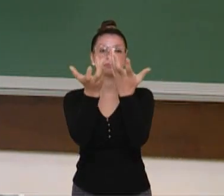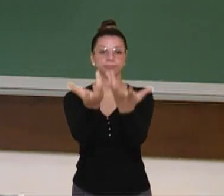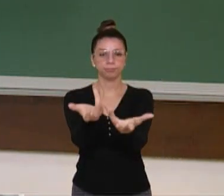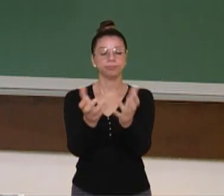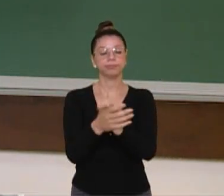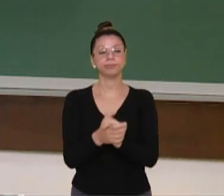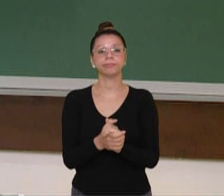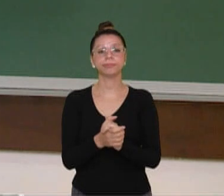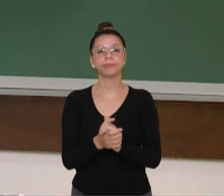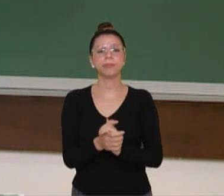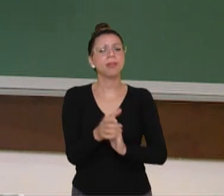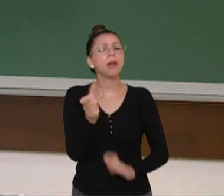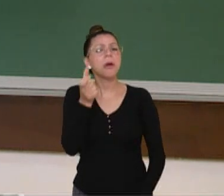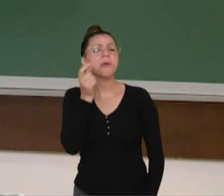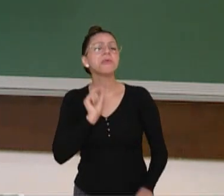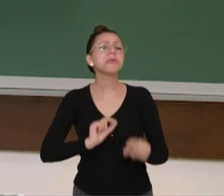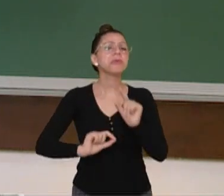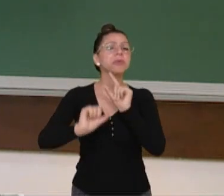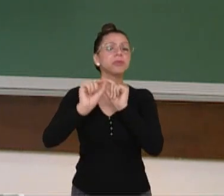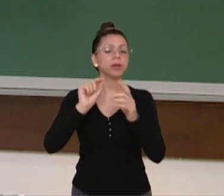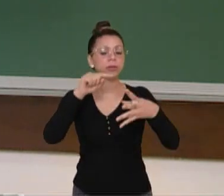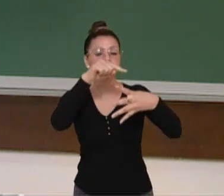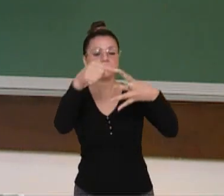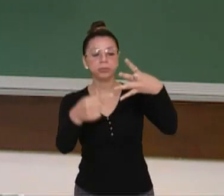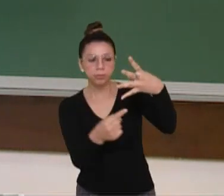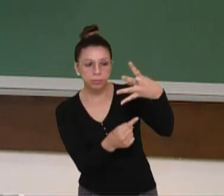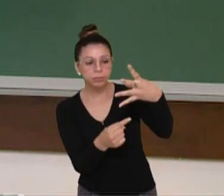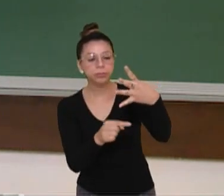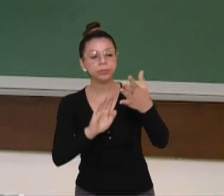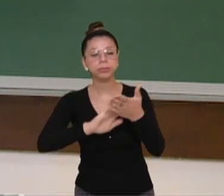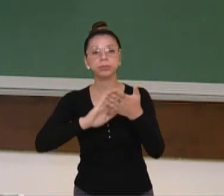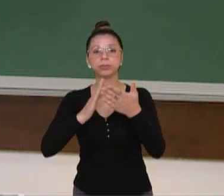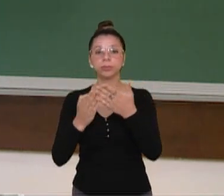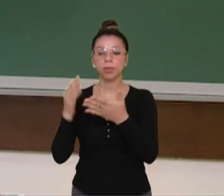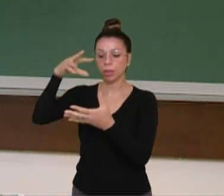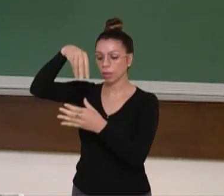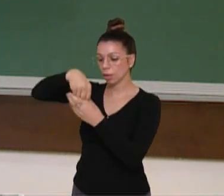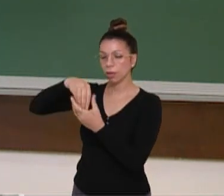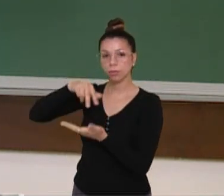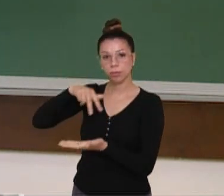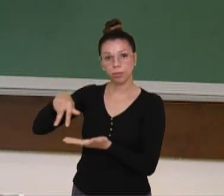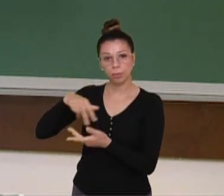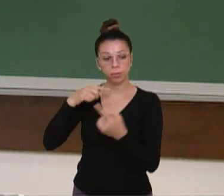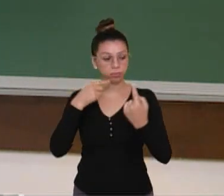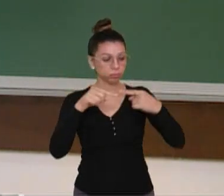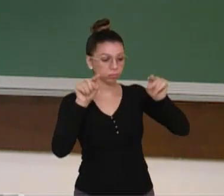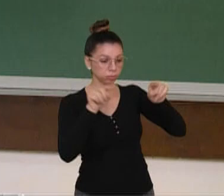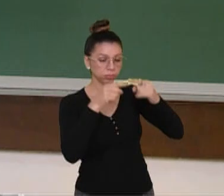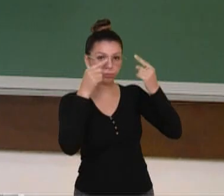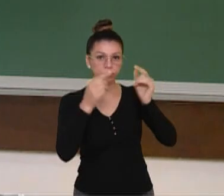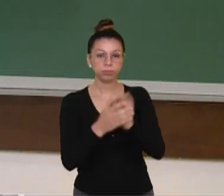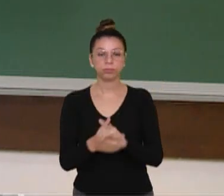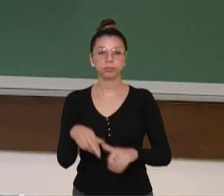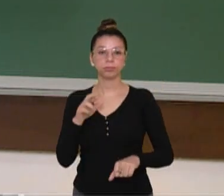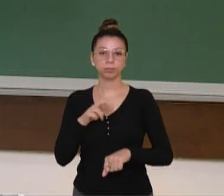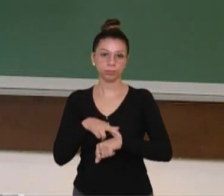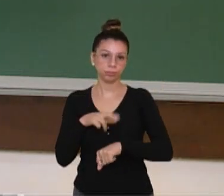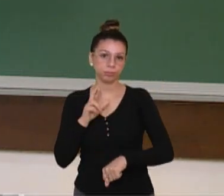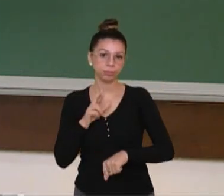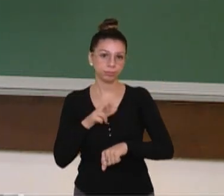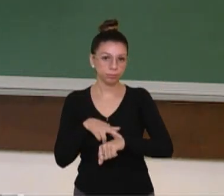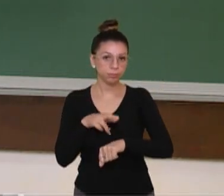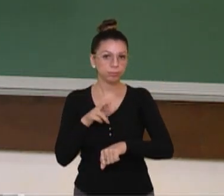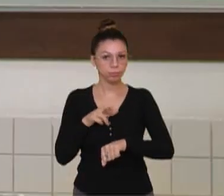O interessante é que esses 4 elementos se traduzem dentro da música e da dança, tá? Com os tempos da dança e